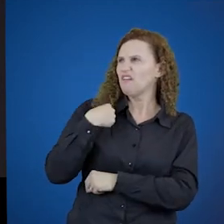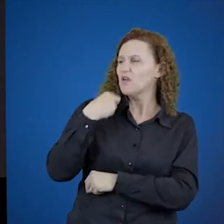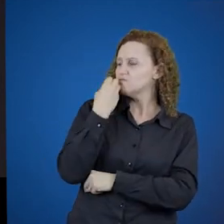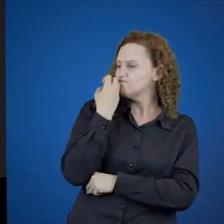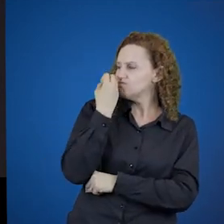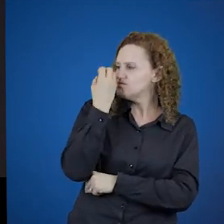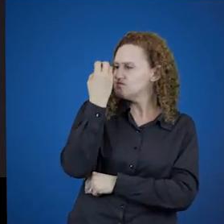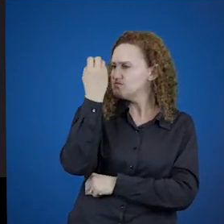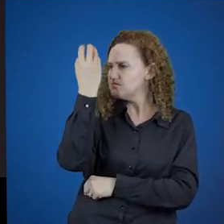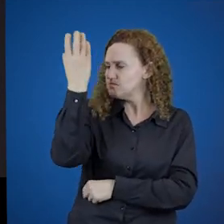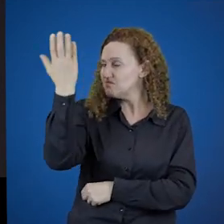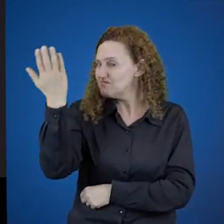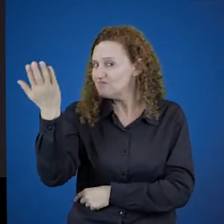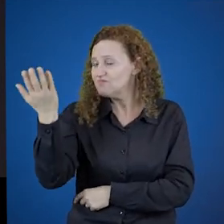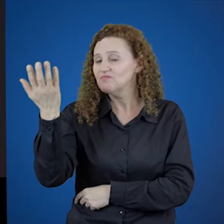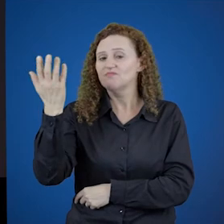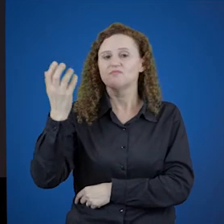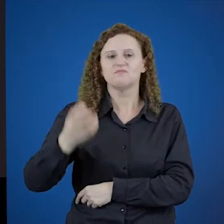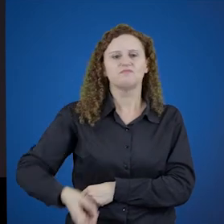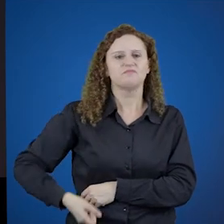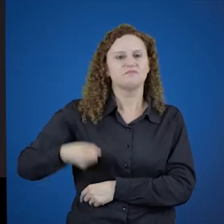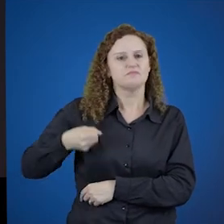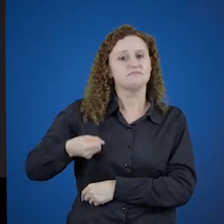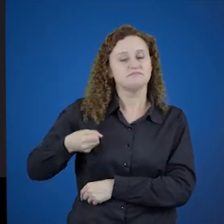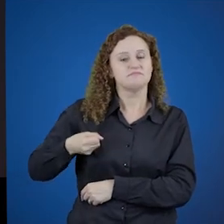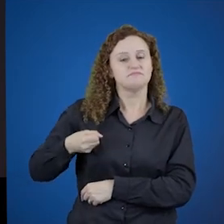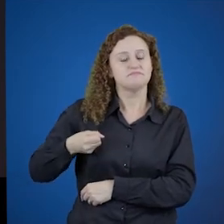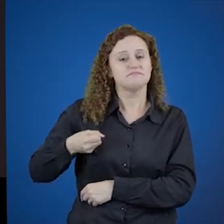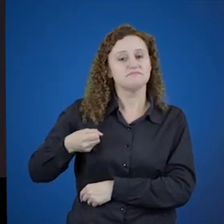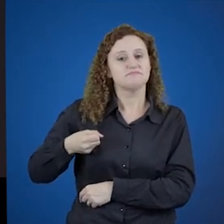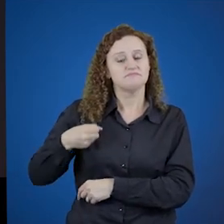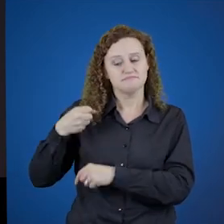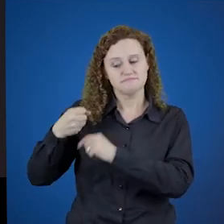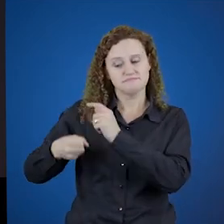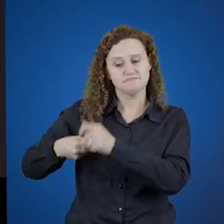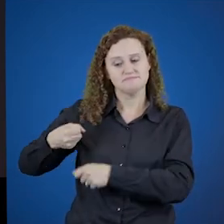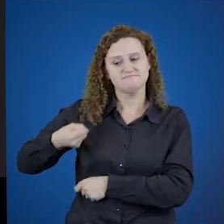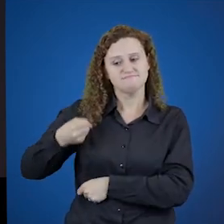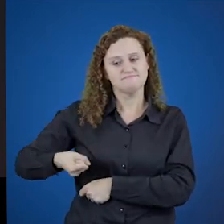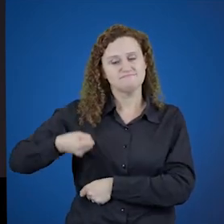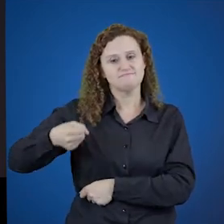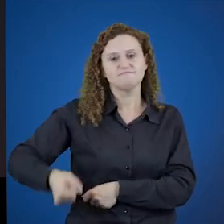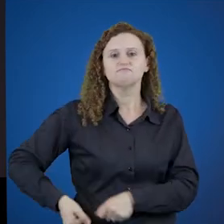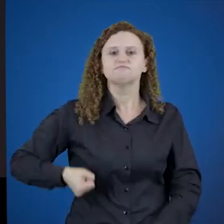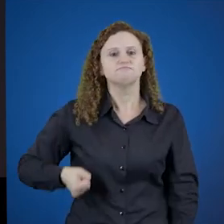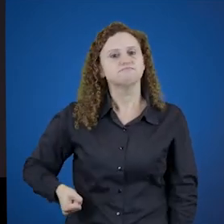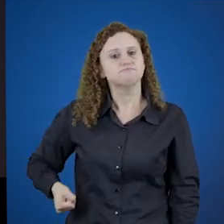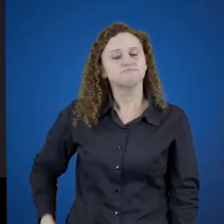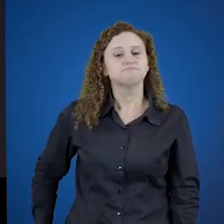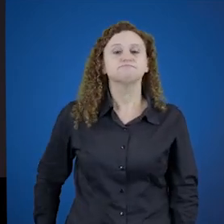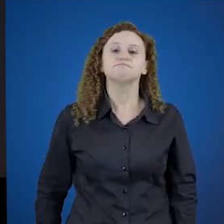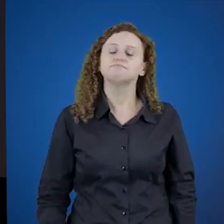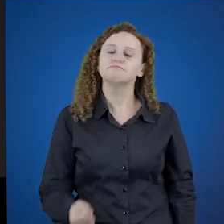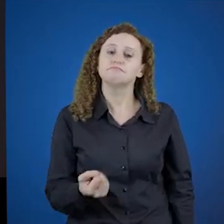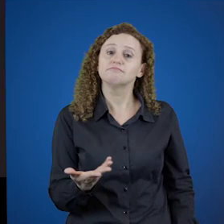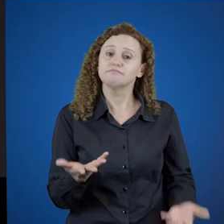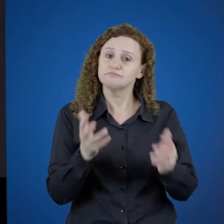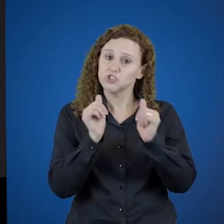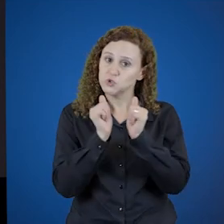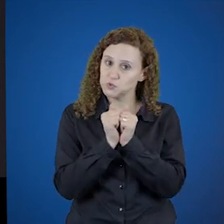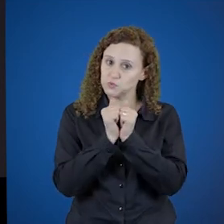eu viajei com a minha com as minhas malas malas adjunto adverbial di